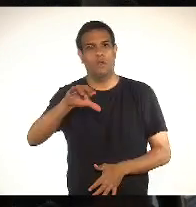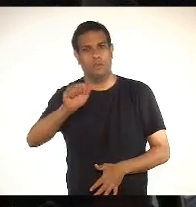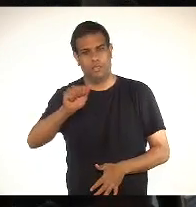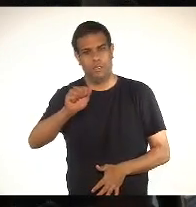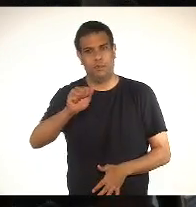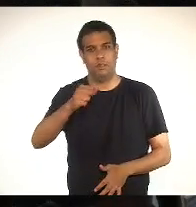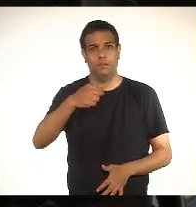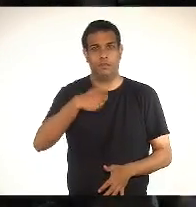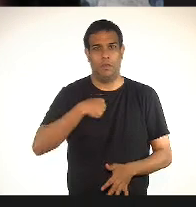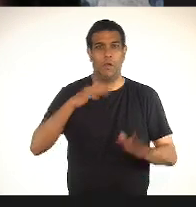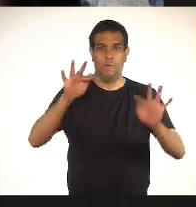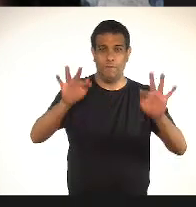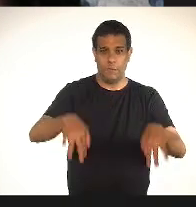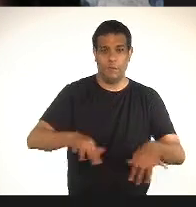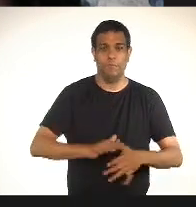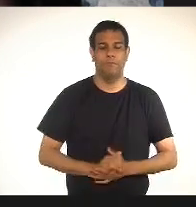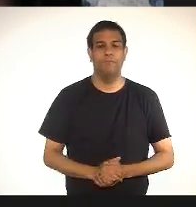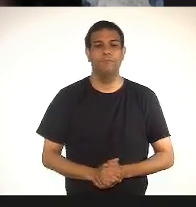eu.